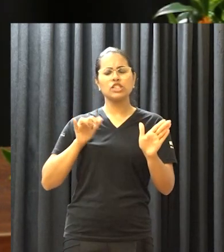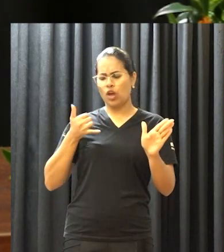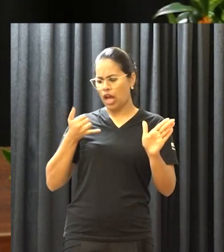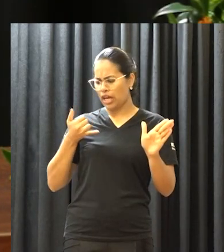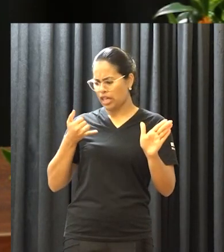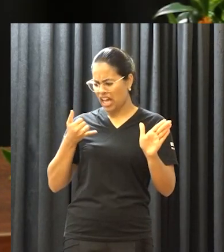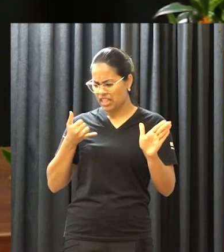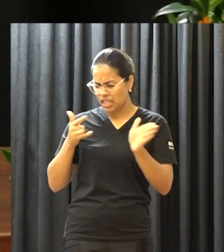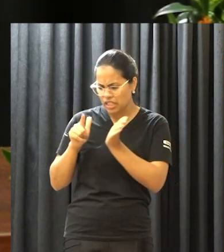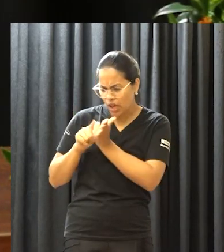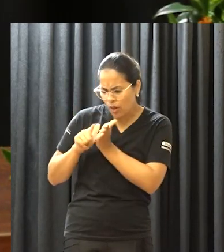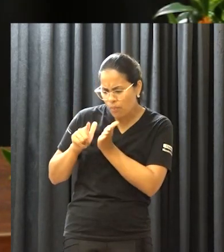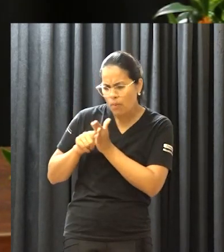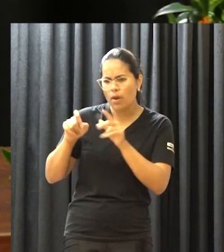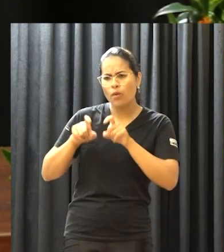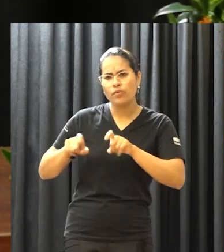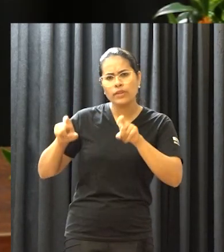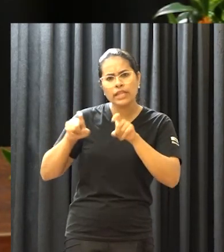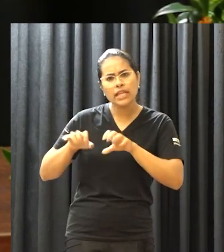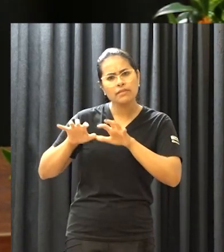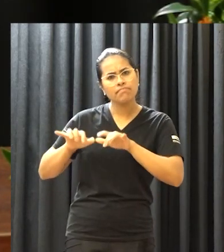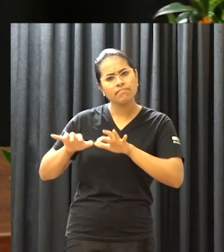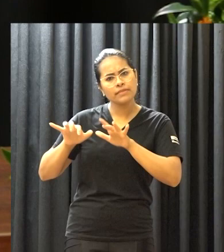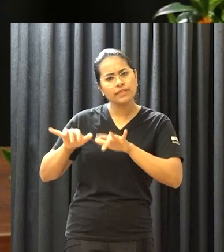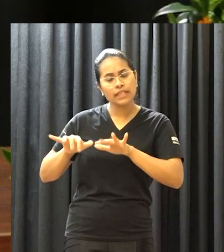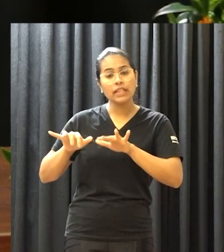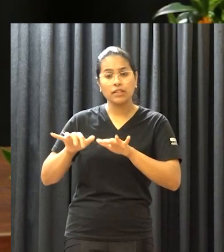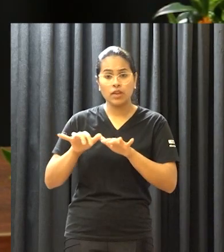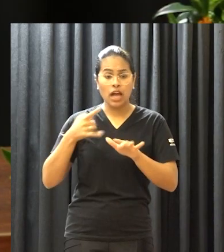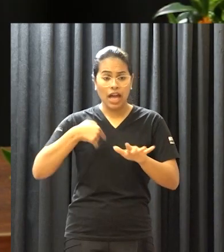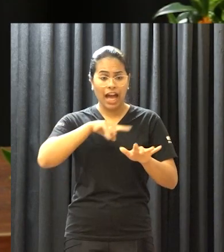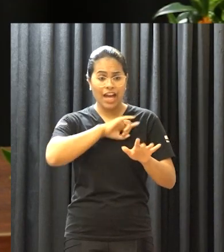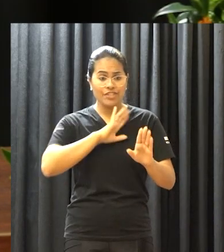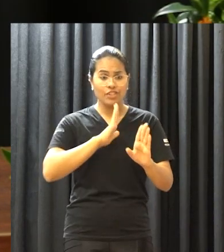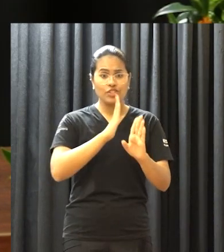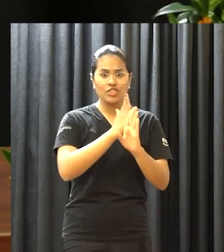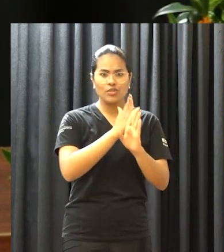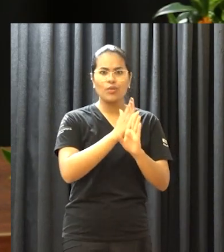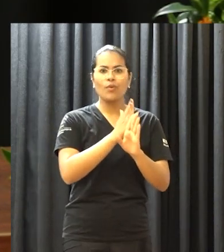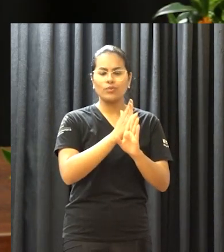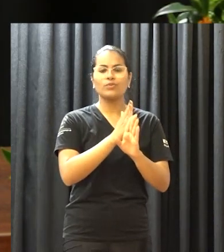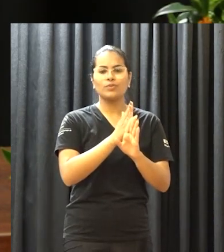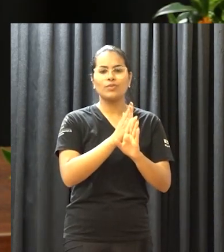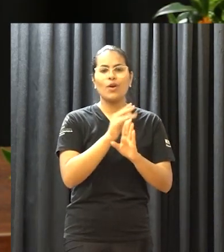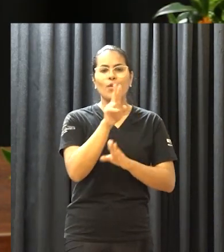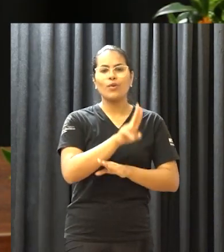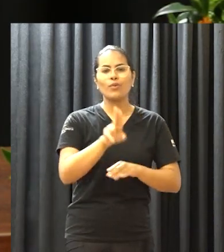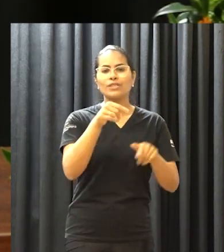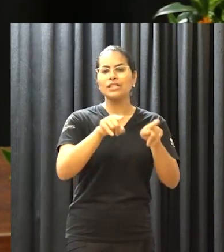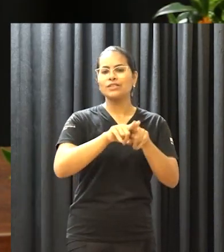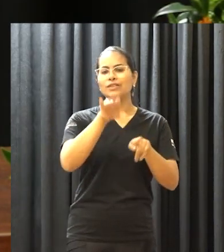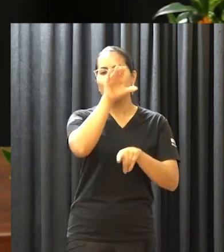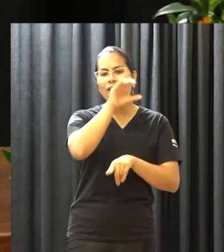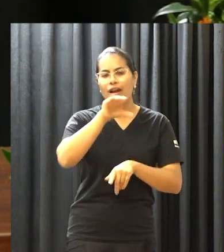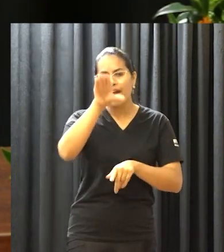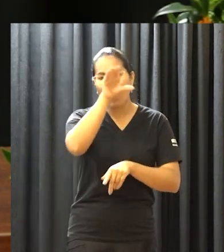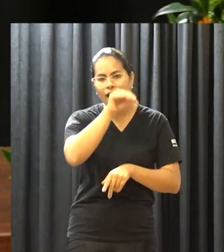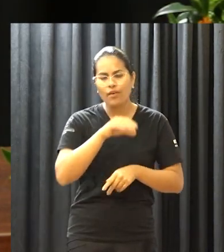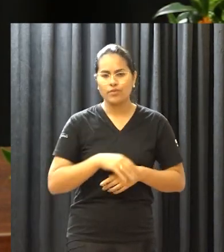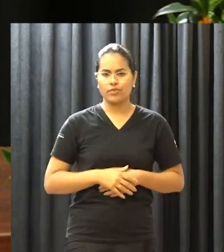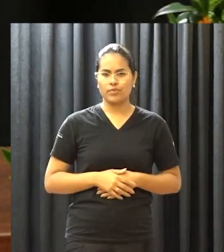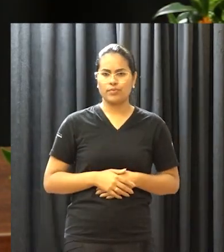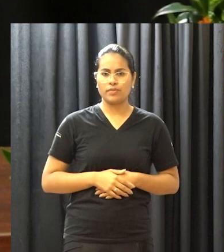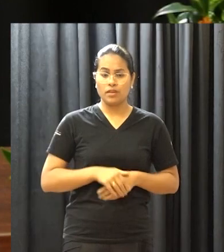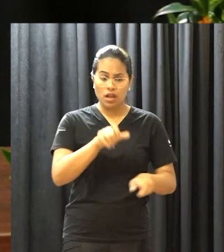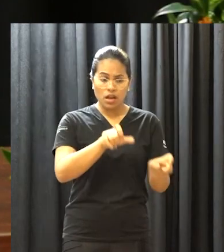o papel e o teclado, a partir de nossos encontros passamos a usar também os áudios, todas nós, mulheres com